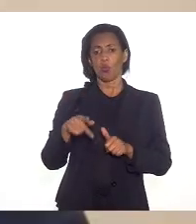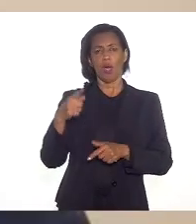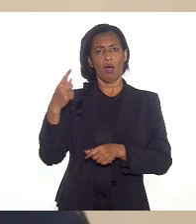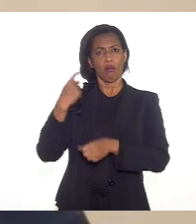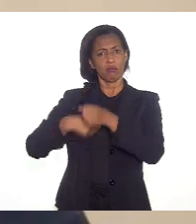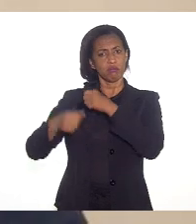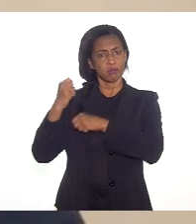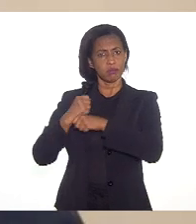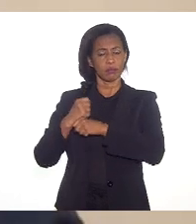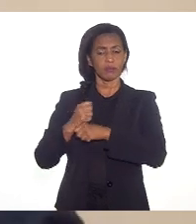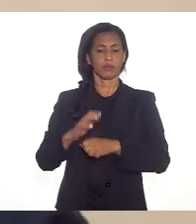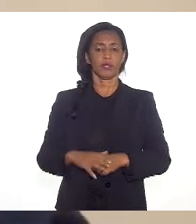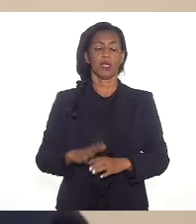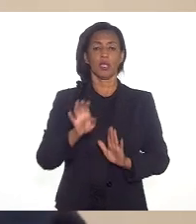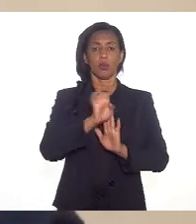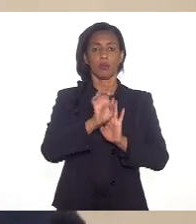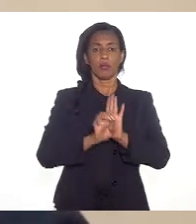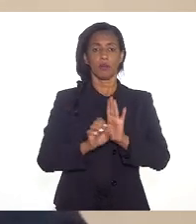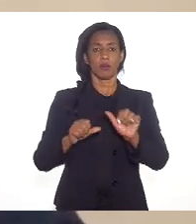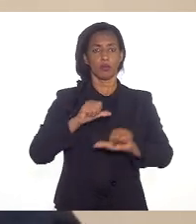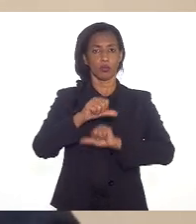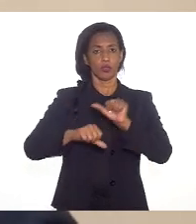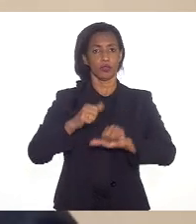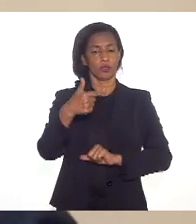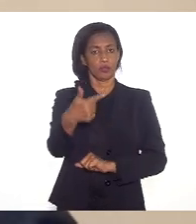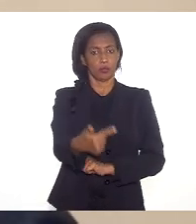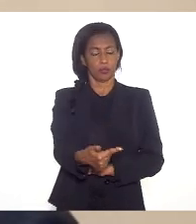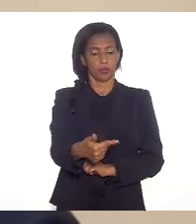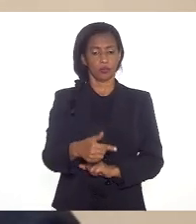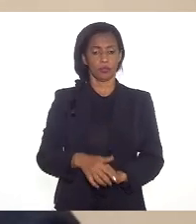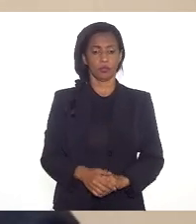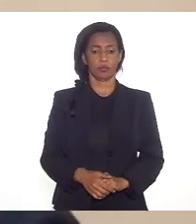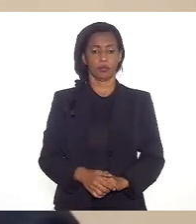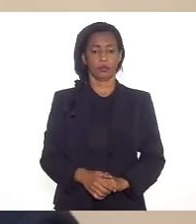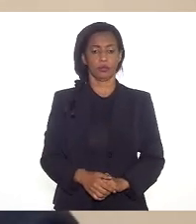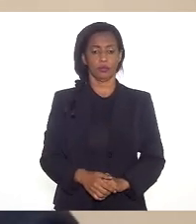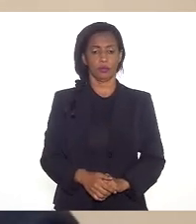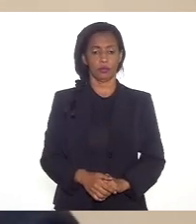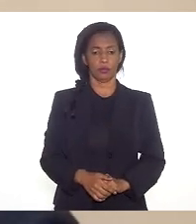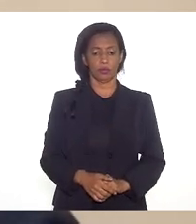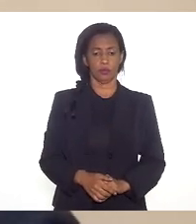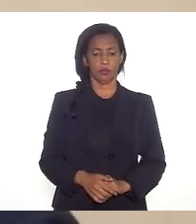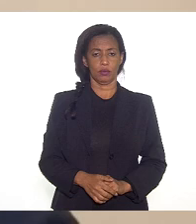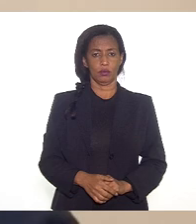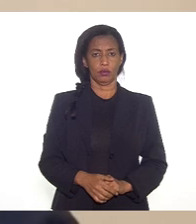anterior. E uma emenda modificativa 2, que,